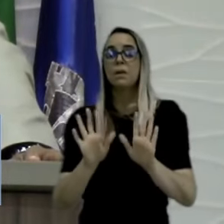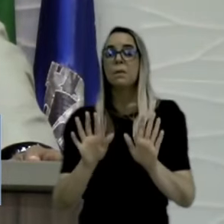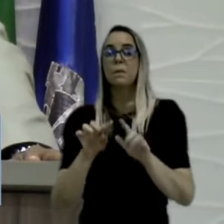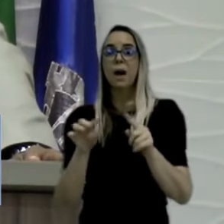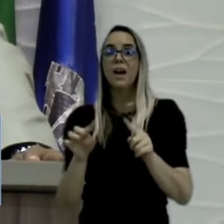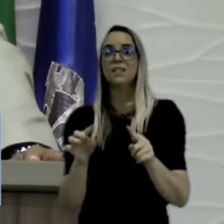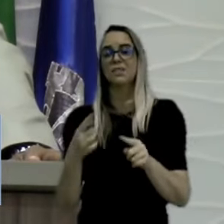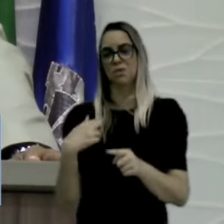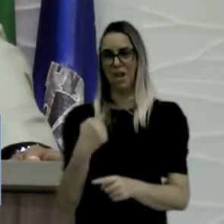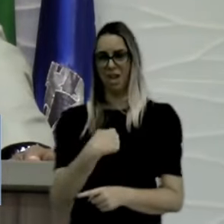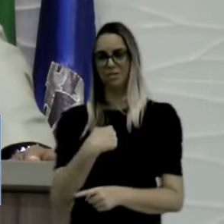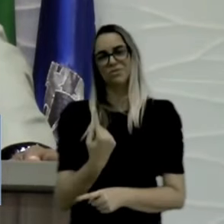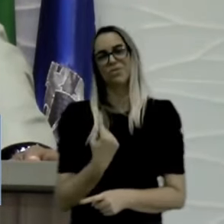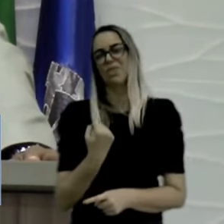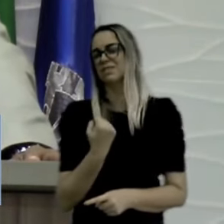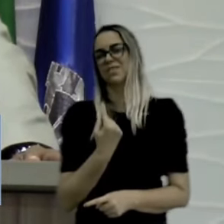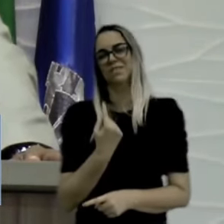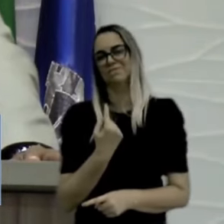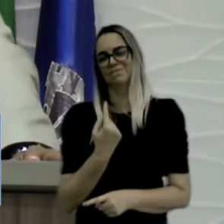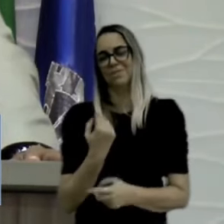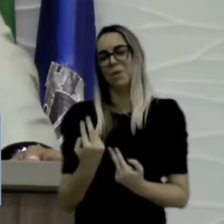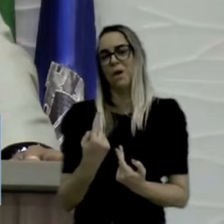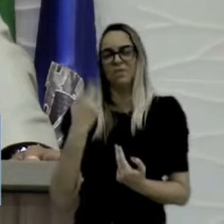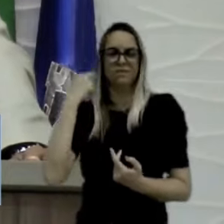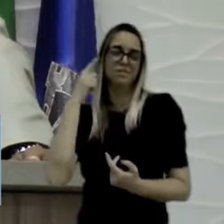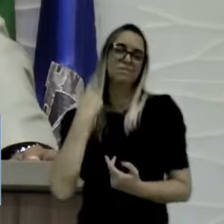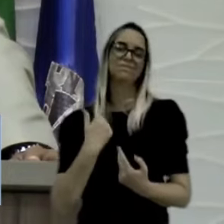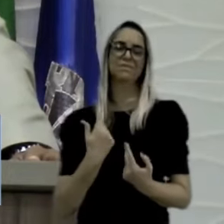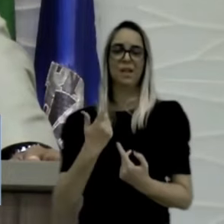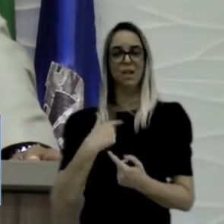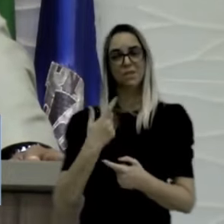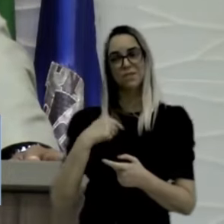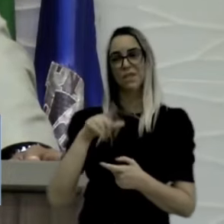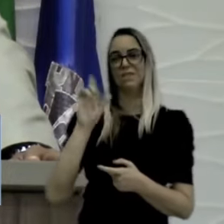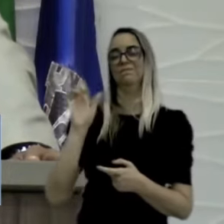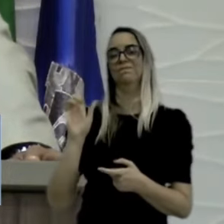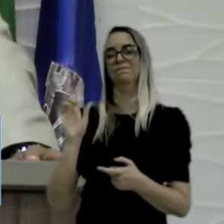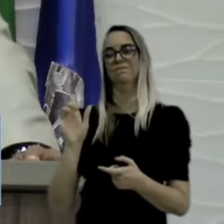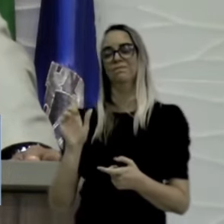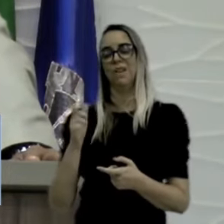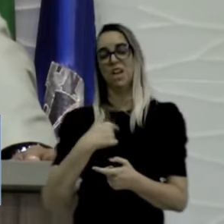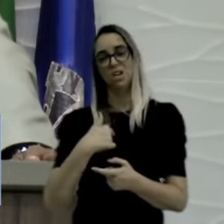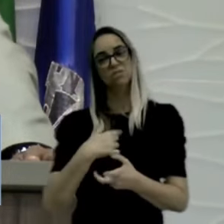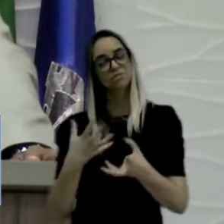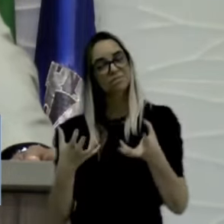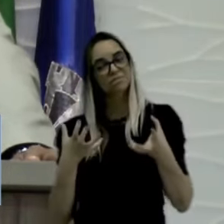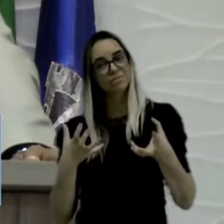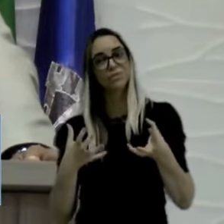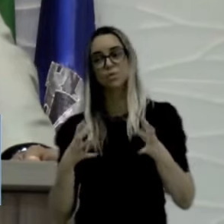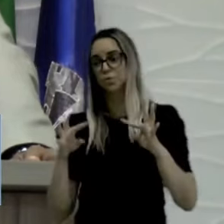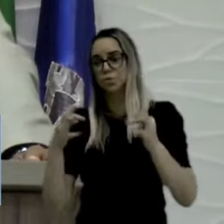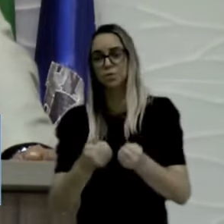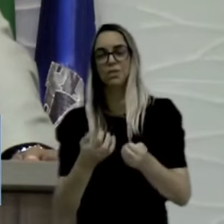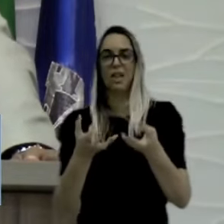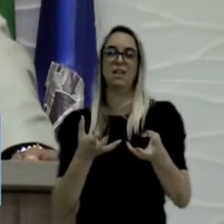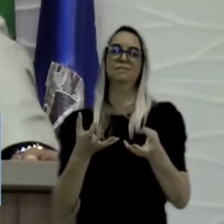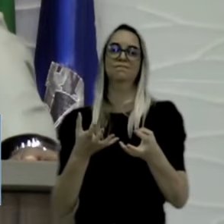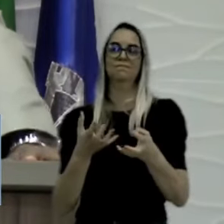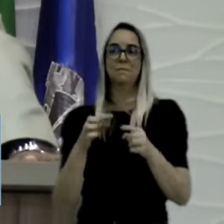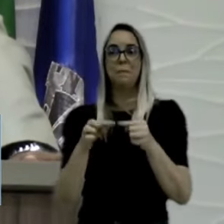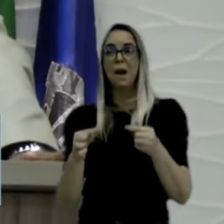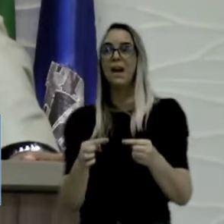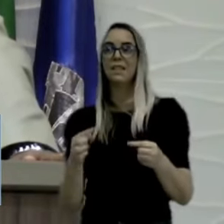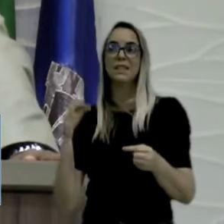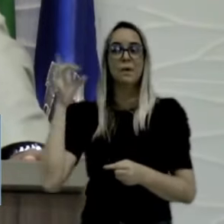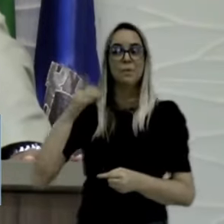uma ovelhazinha. E a gente aqui é bem pequenininho para eles lá em cima. Se fosse por mim, era tudo, a gente queria tudo. Mas só que ela é uma deputada